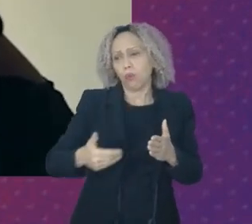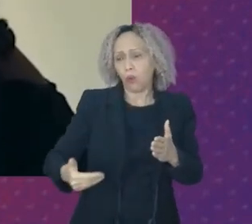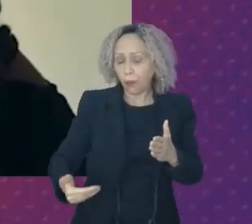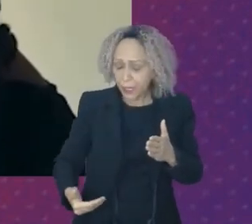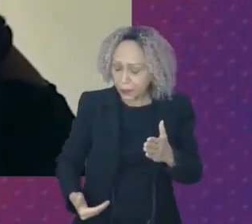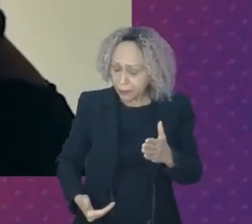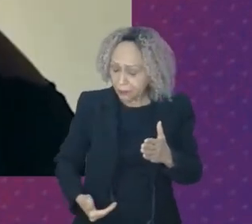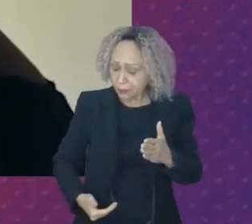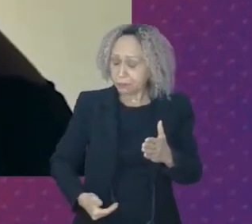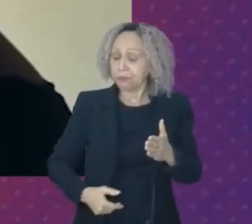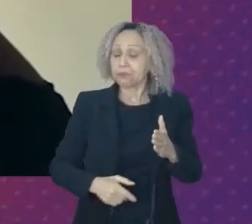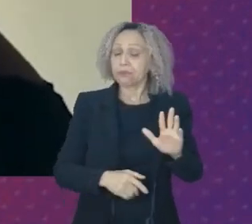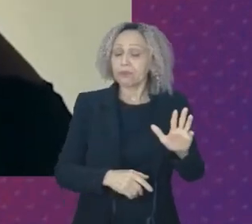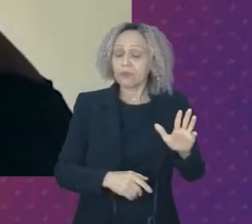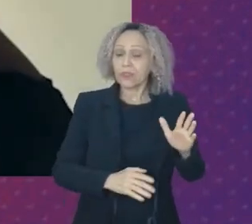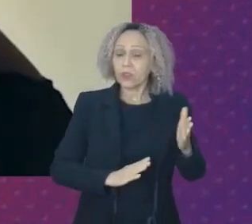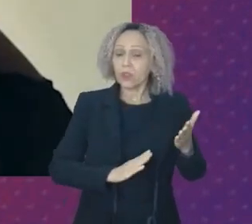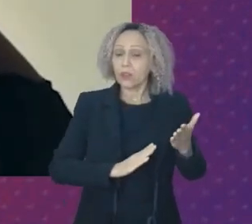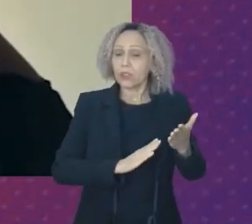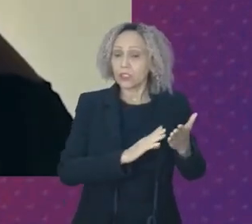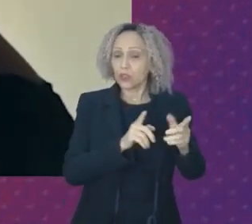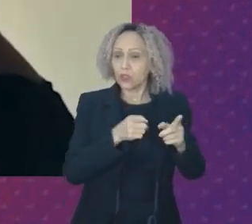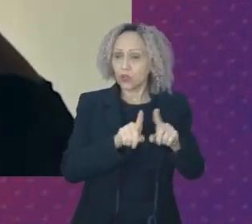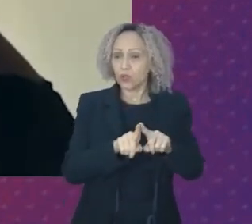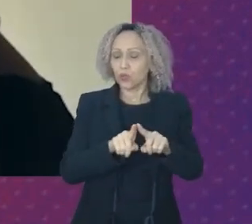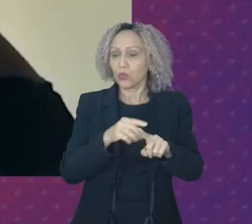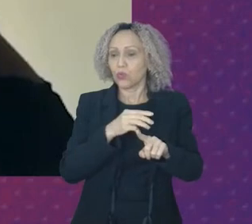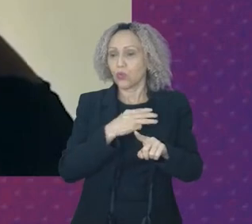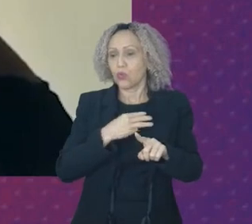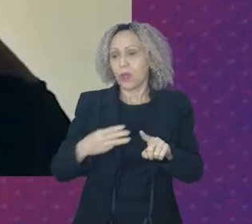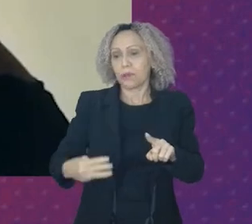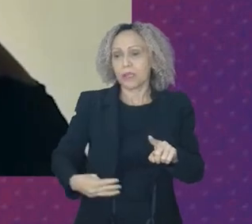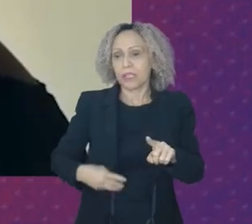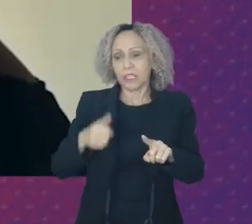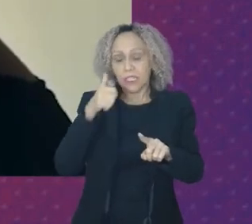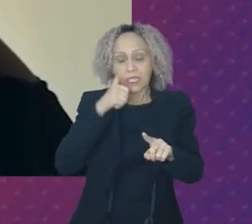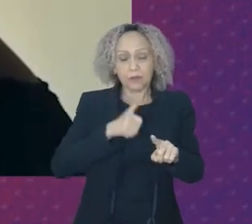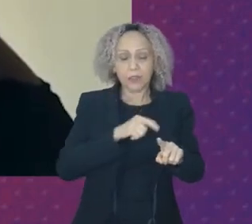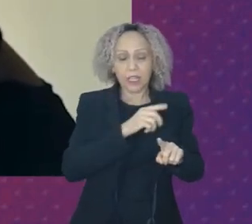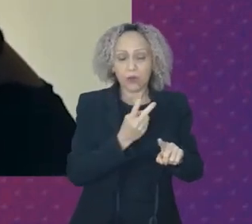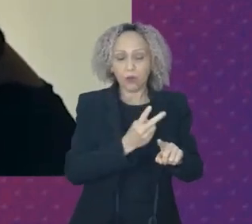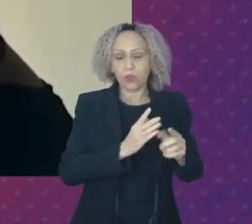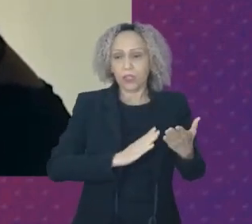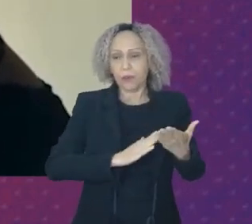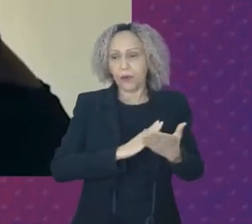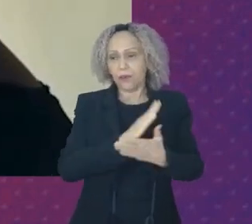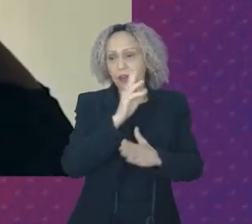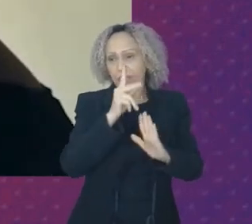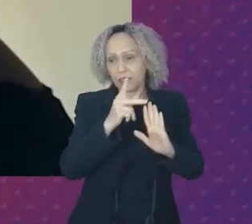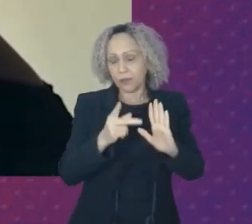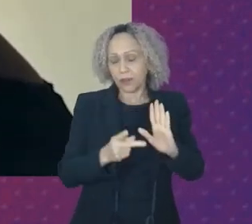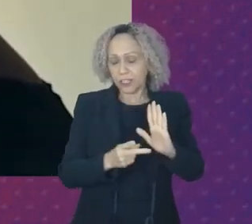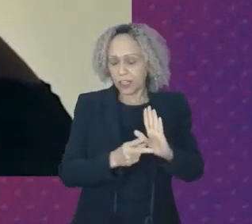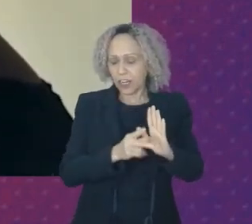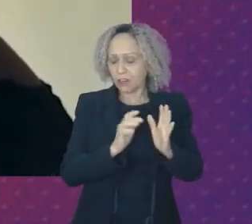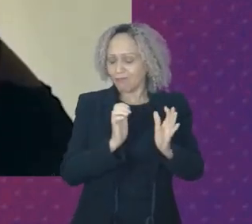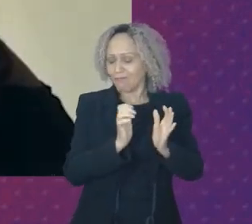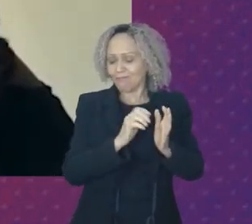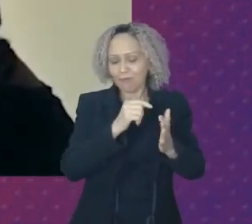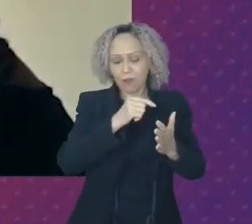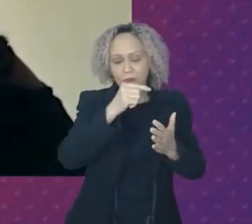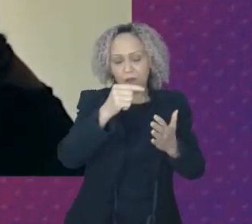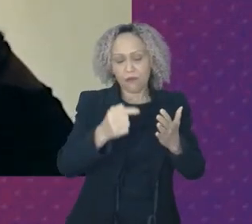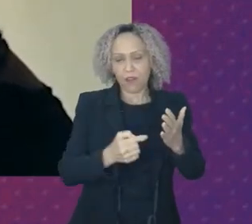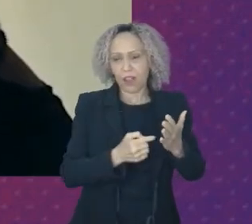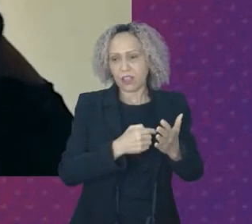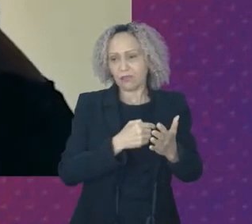aprovou junto com a nossa ministra de Mulheres, e elas querem saber um pouco mais e querem saber a partir de vocês, a partir das suas redes, a partir